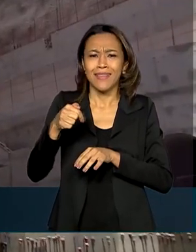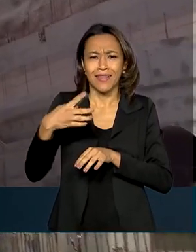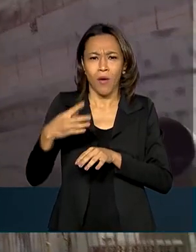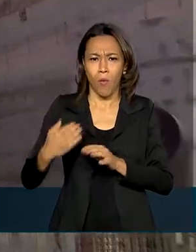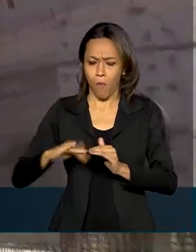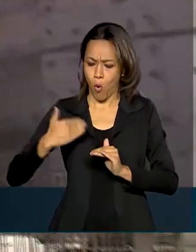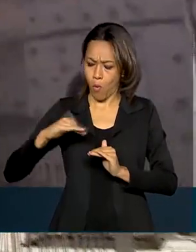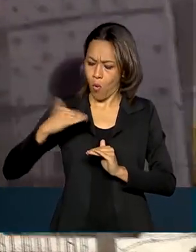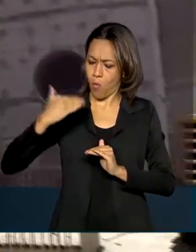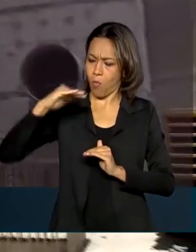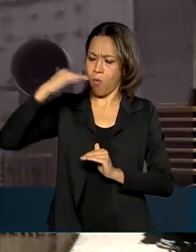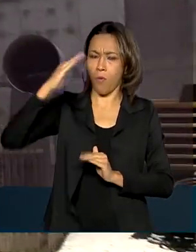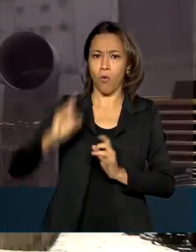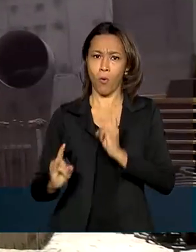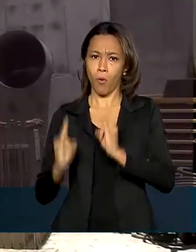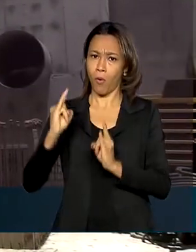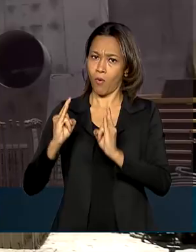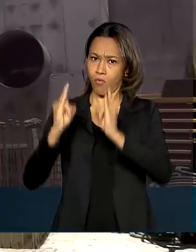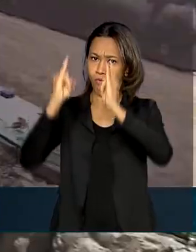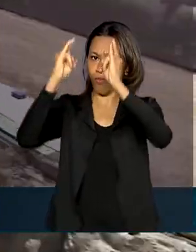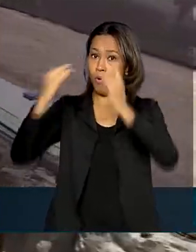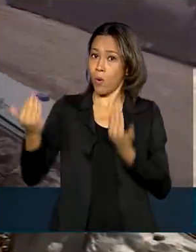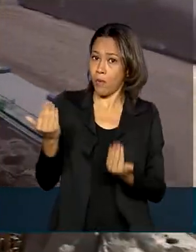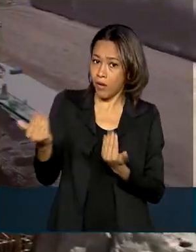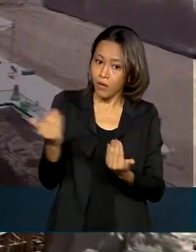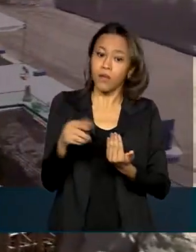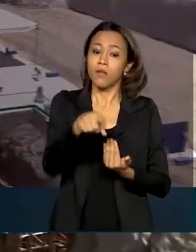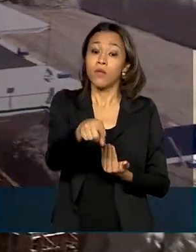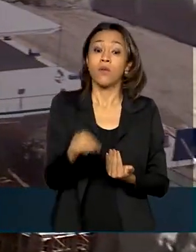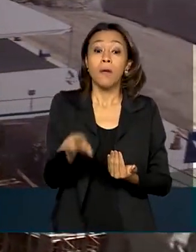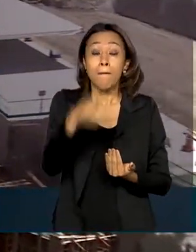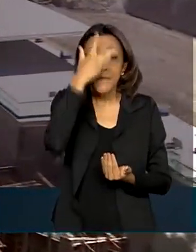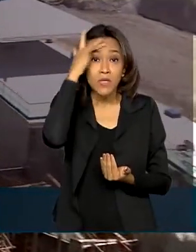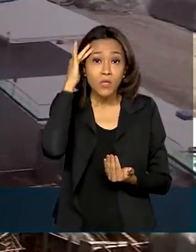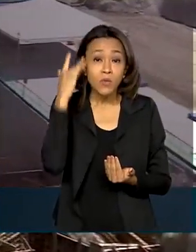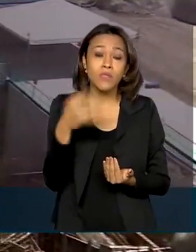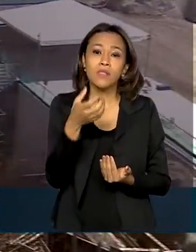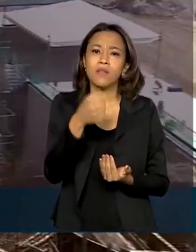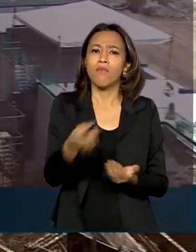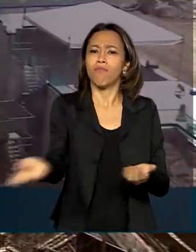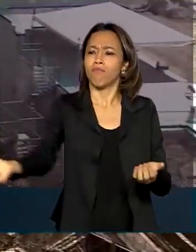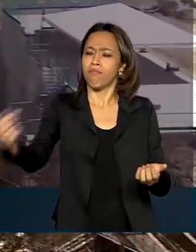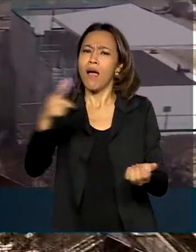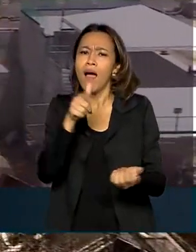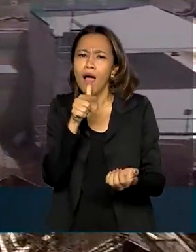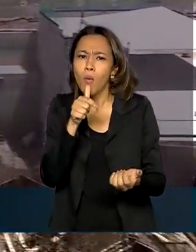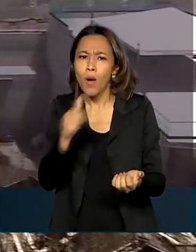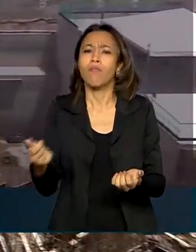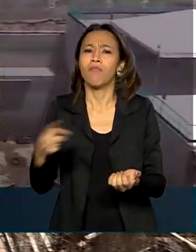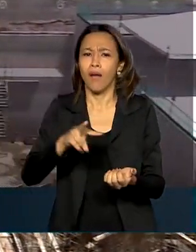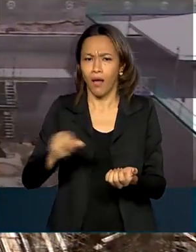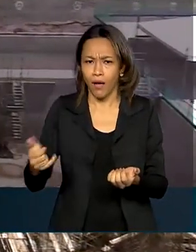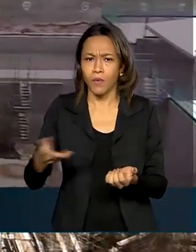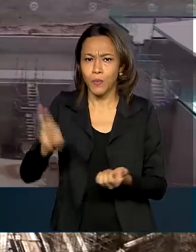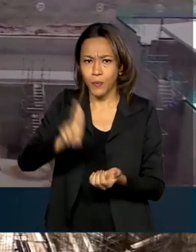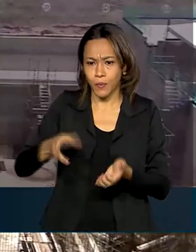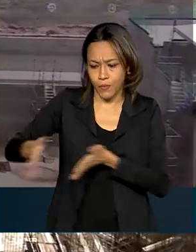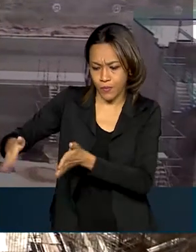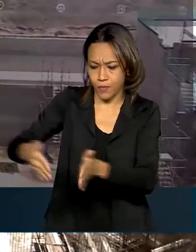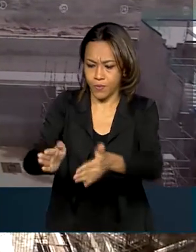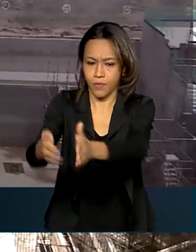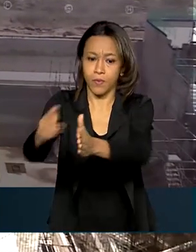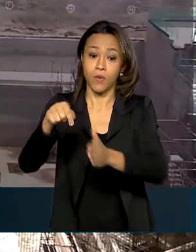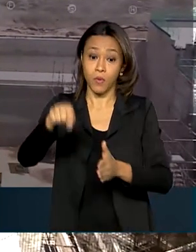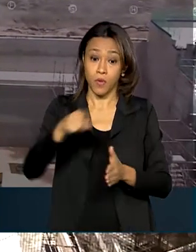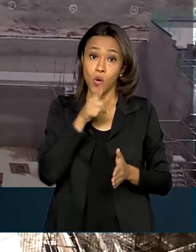julho do ano que vem, 2 milhões de pessoas de 68 municípios receberão água do São Francisco. O Rio está